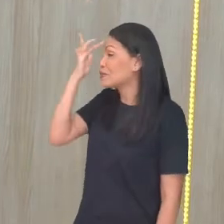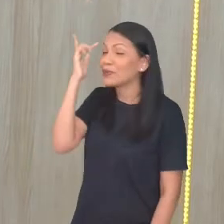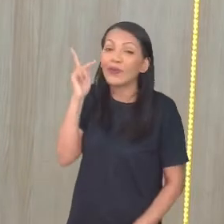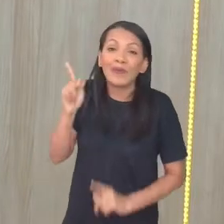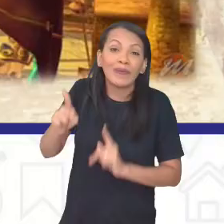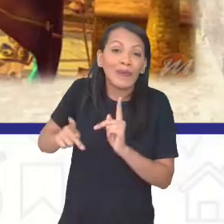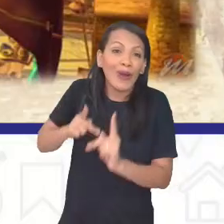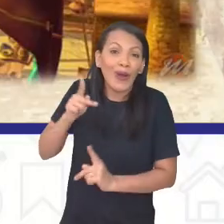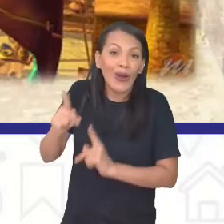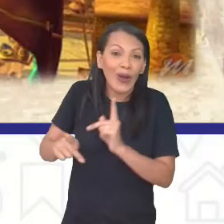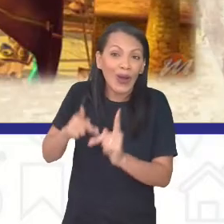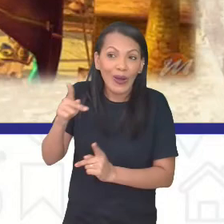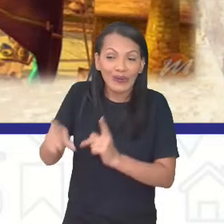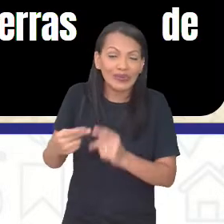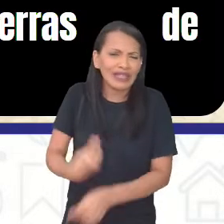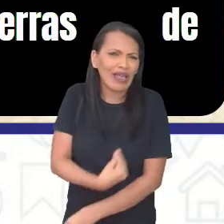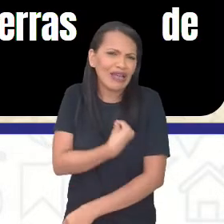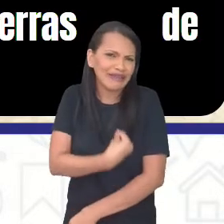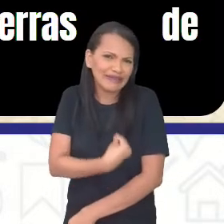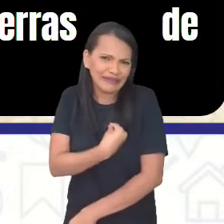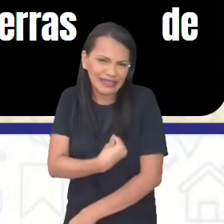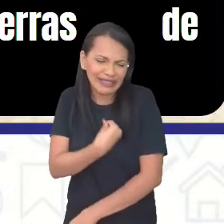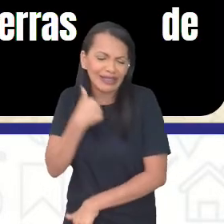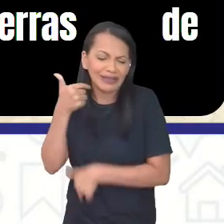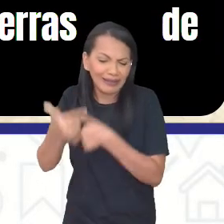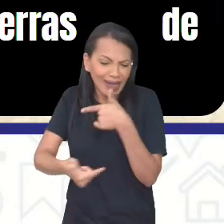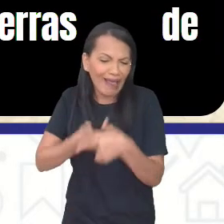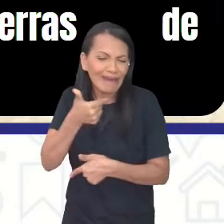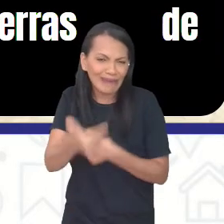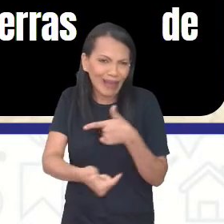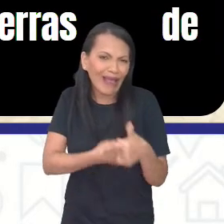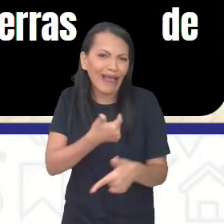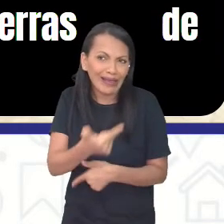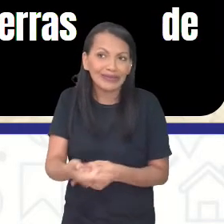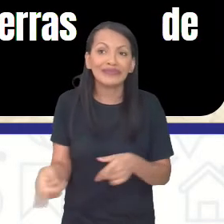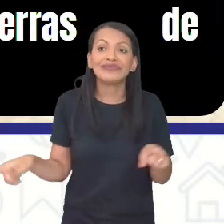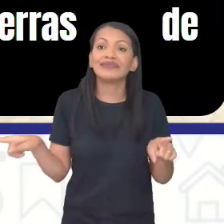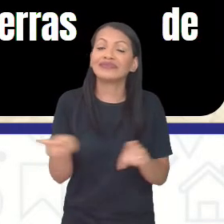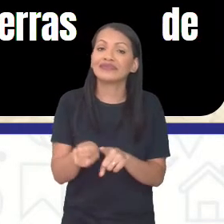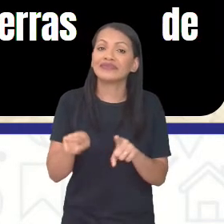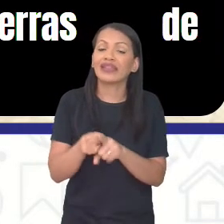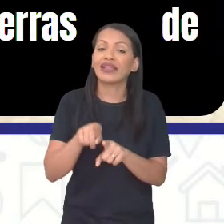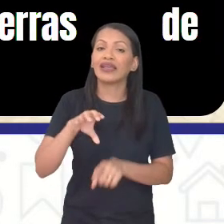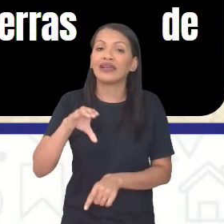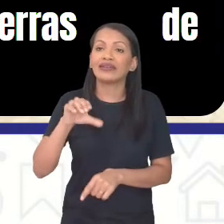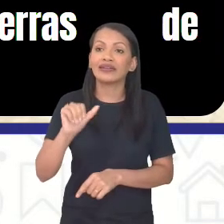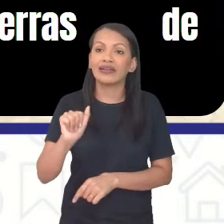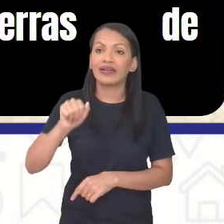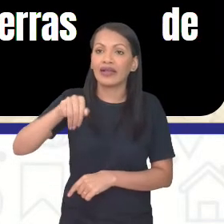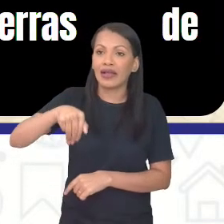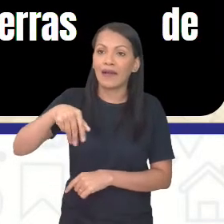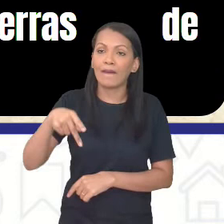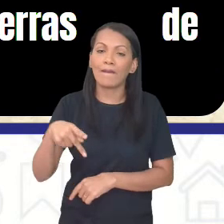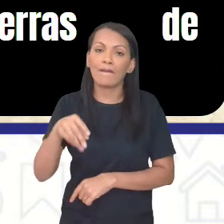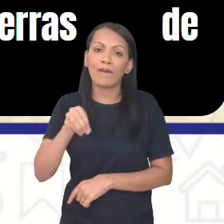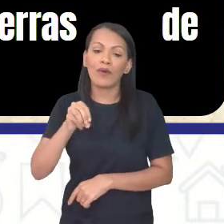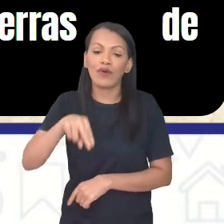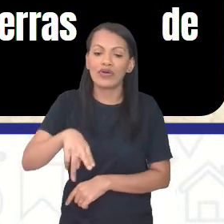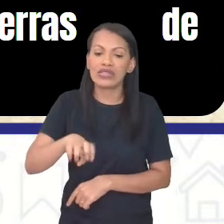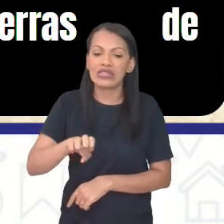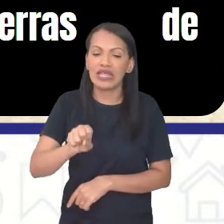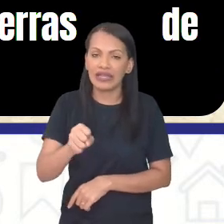ó, na vida cotidiana intensa ali. Aí vejam, os camponeses eram chamados de felás, né? Era a maior parte